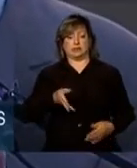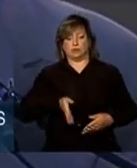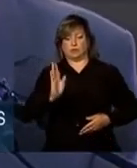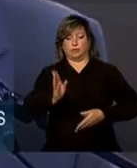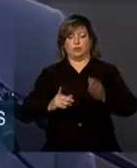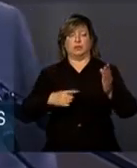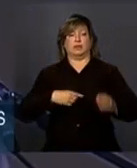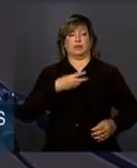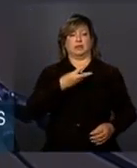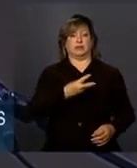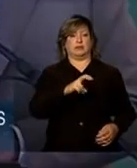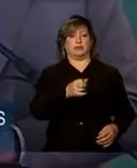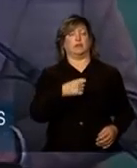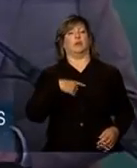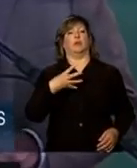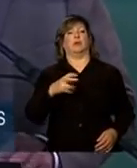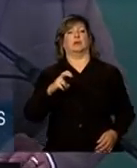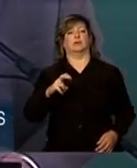a 432.